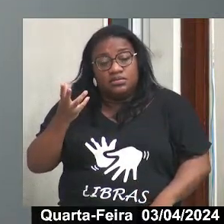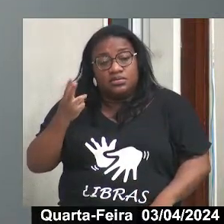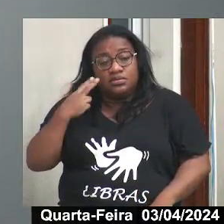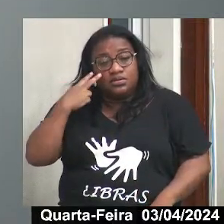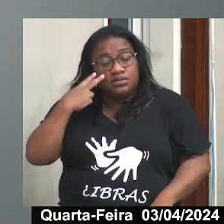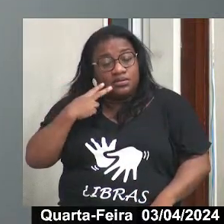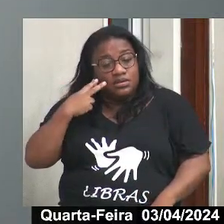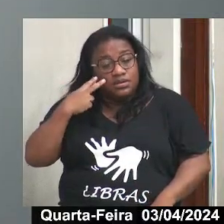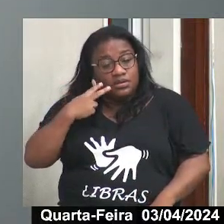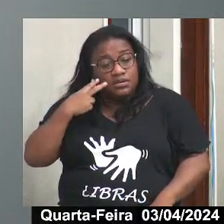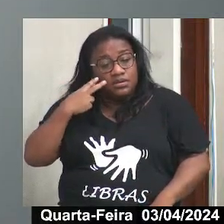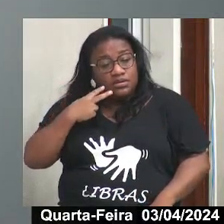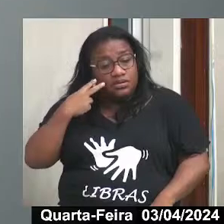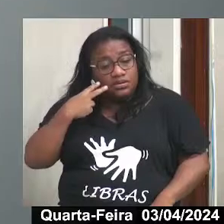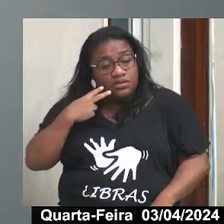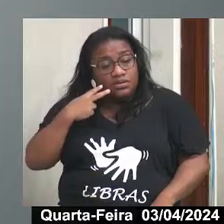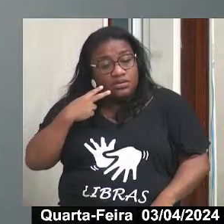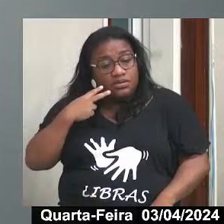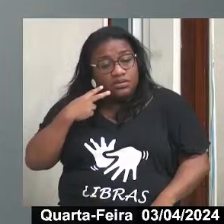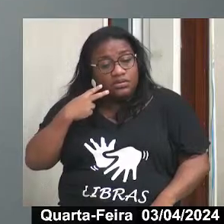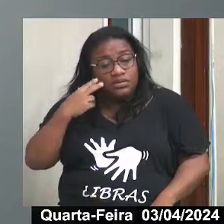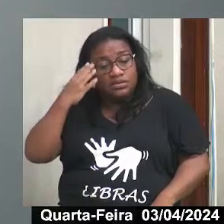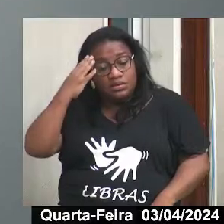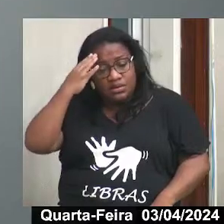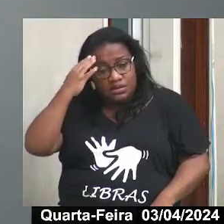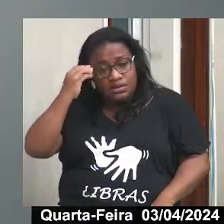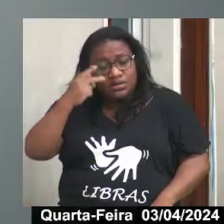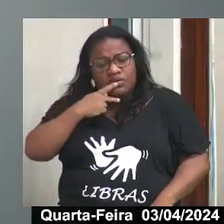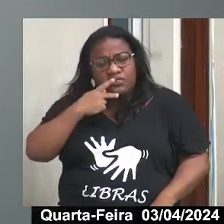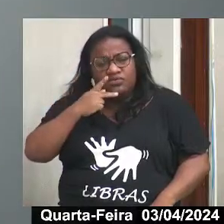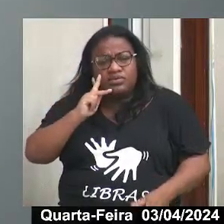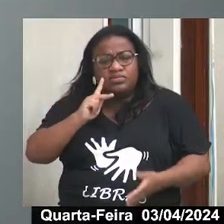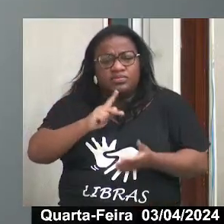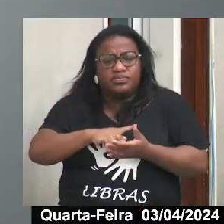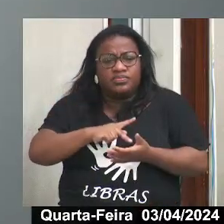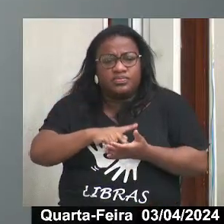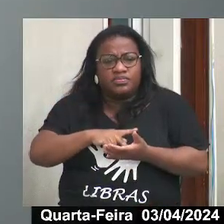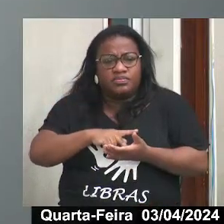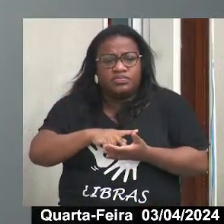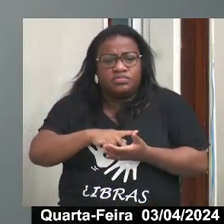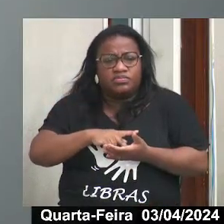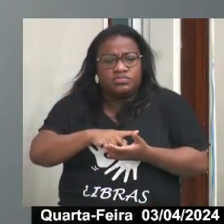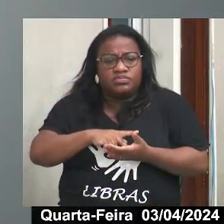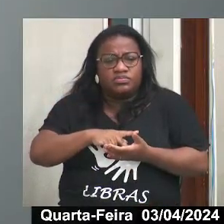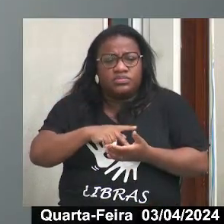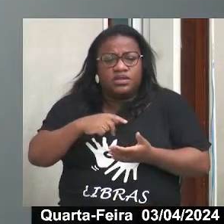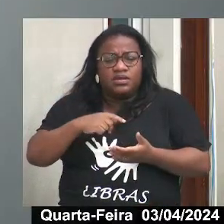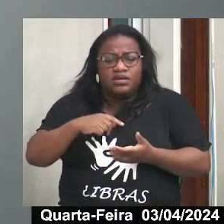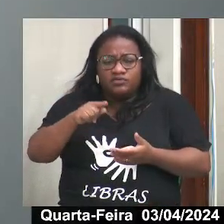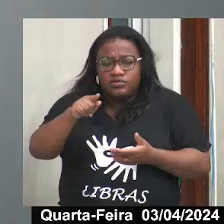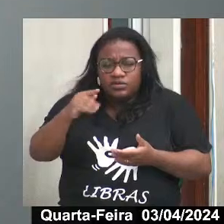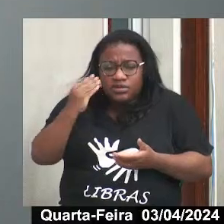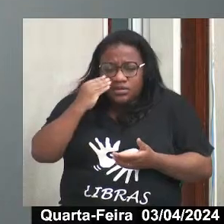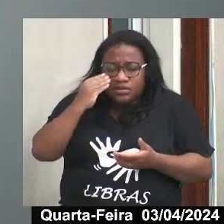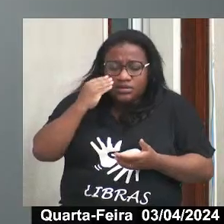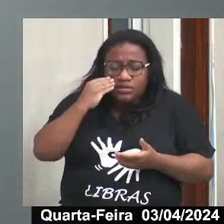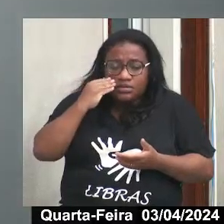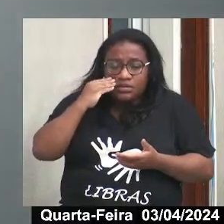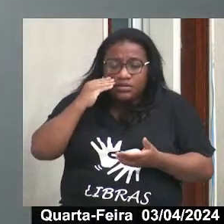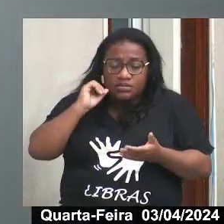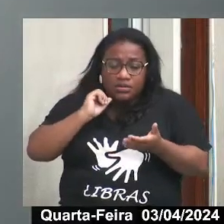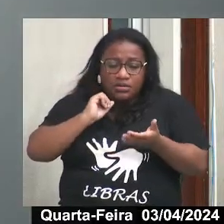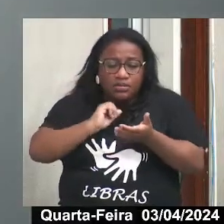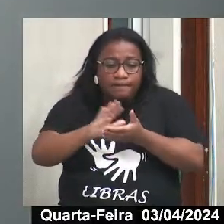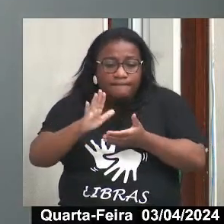Porque, vereador, eu falo isso sem falsa modéstia. Essa cassação covarde e